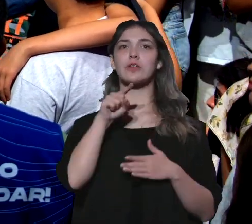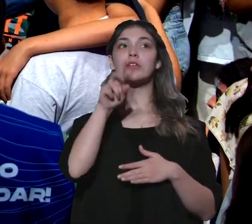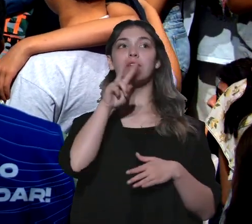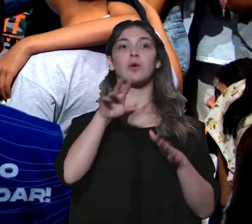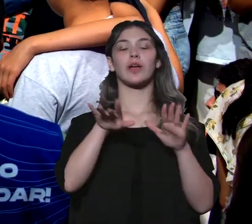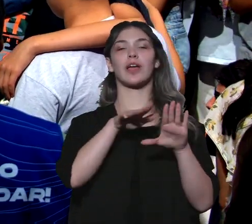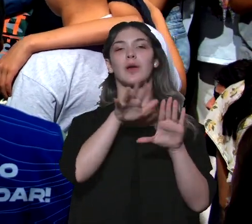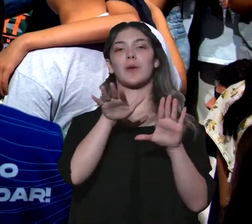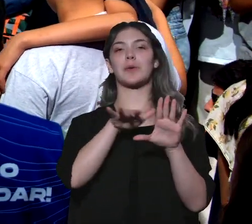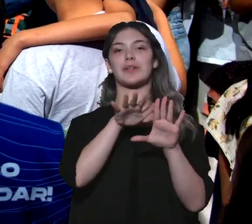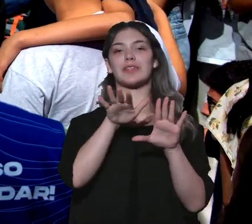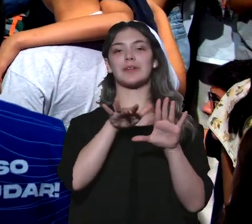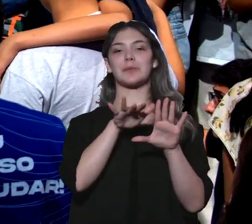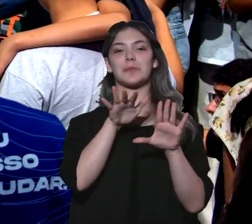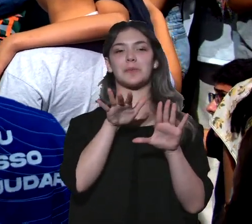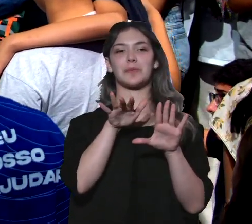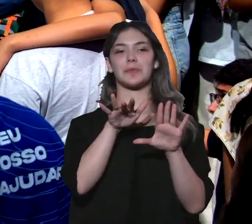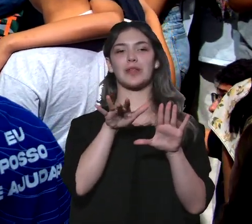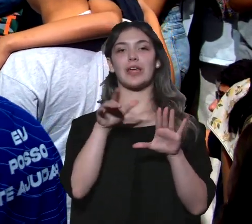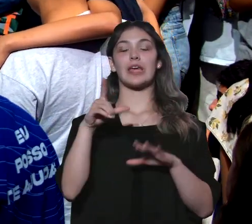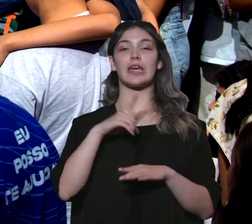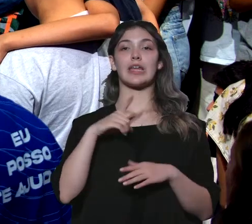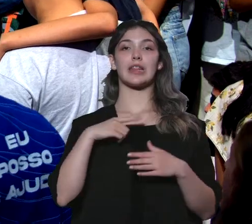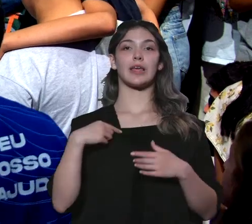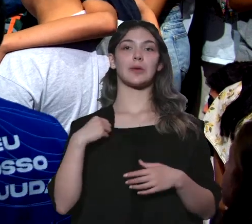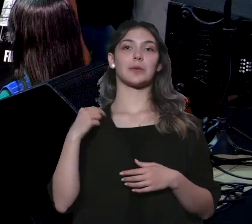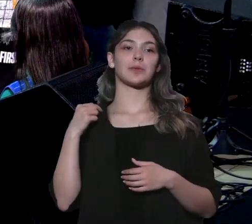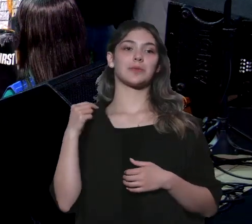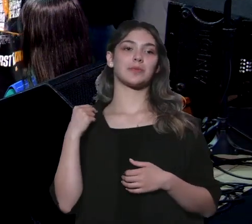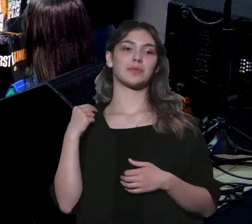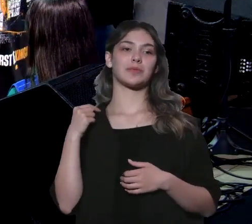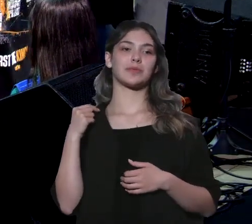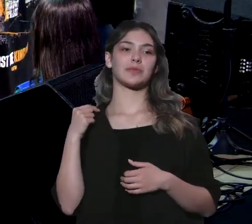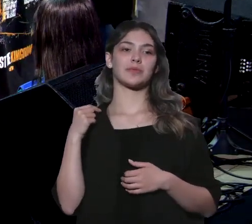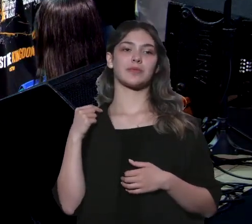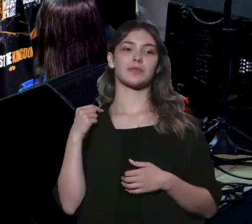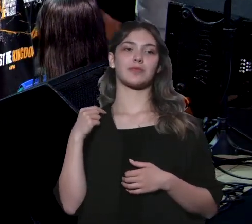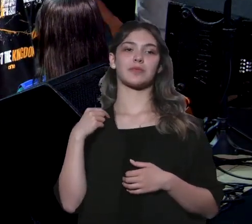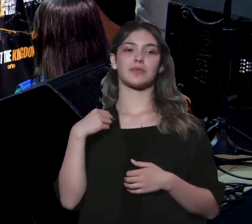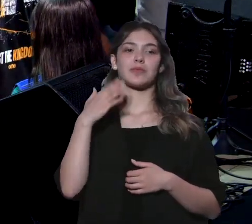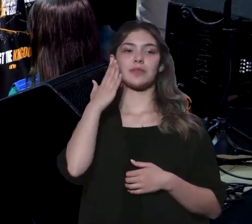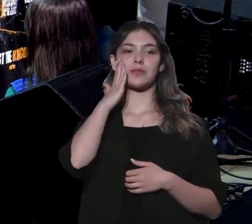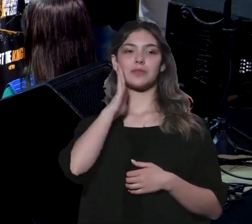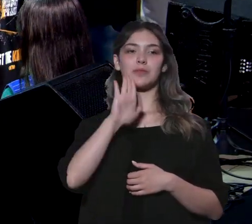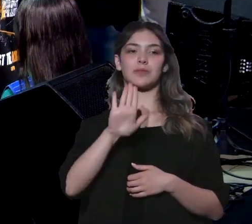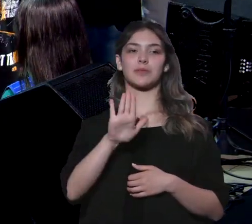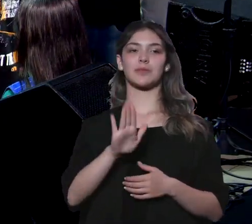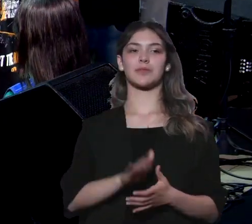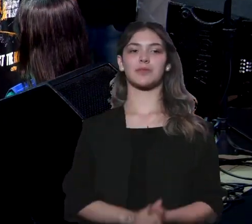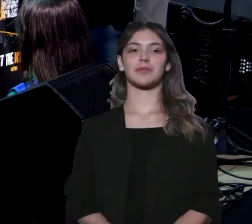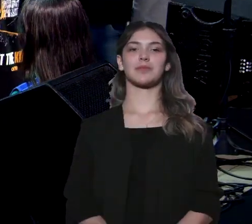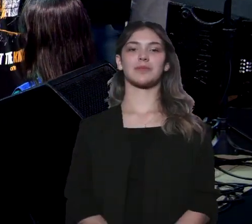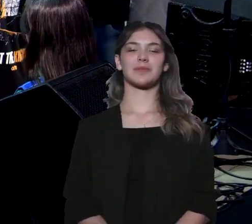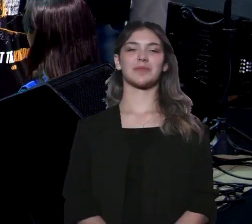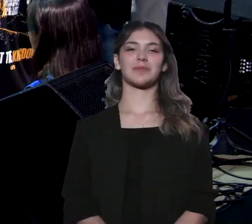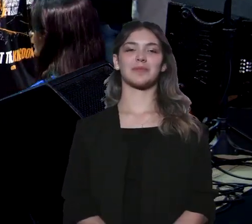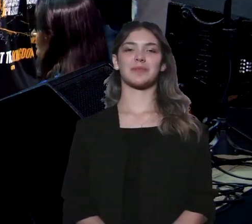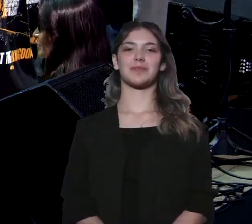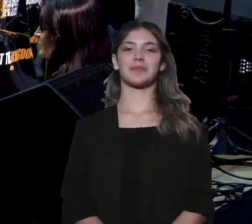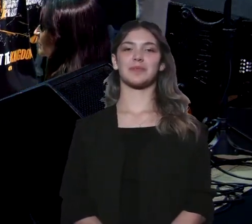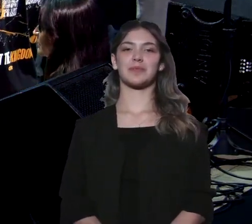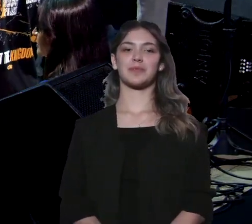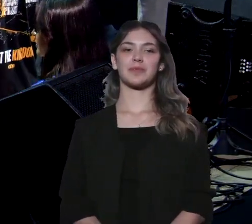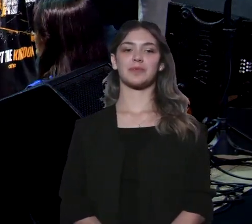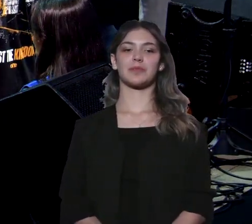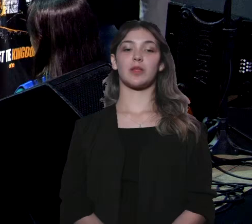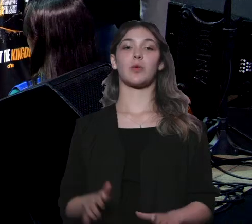ó? E tem o pessoal de colete azul e colete preto que está aqui. Vou pedir para todos virem. Eles vão estar com esse QR Code